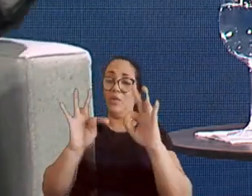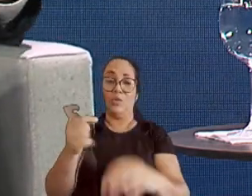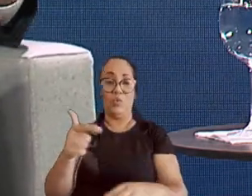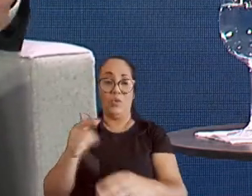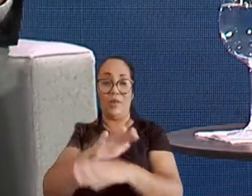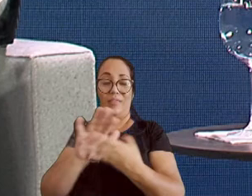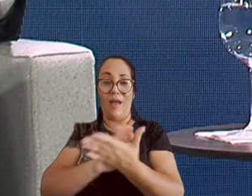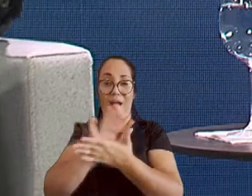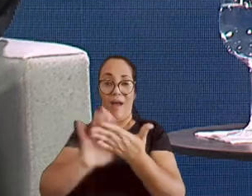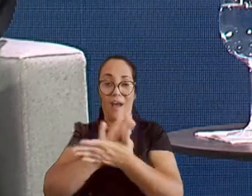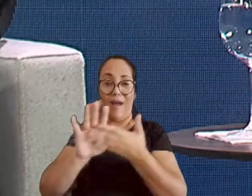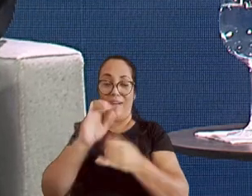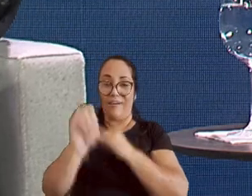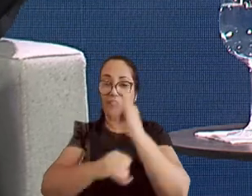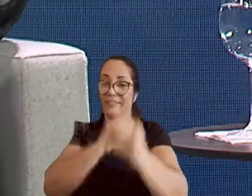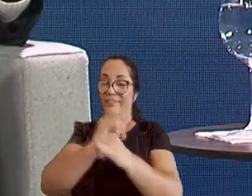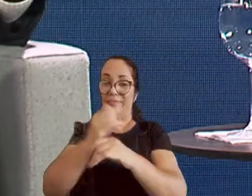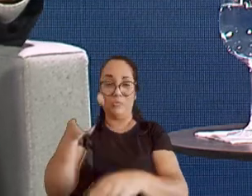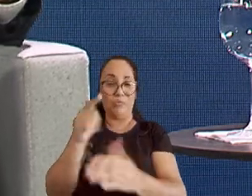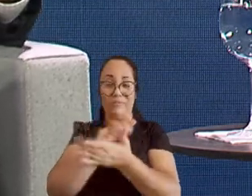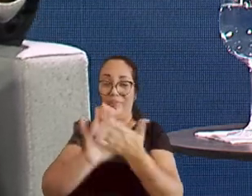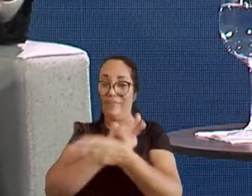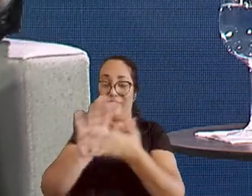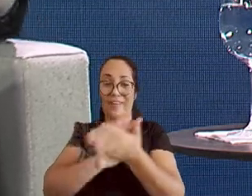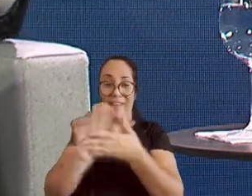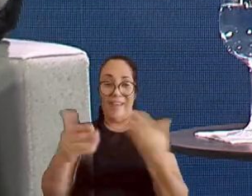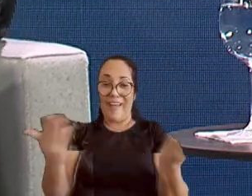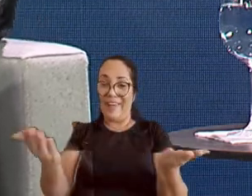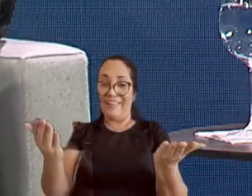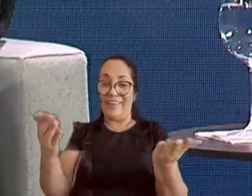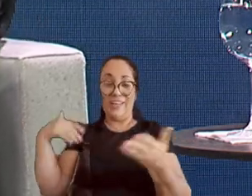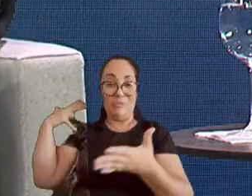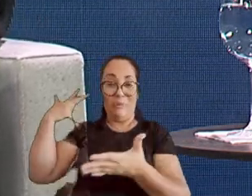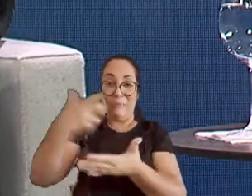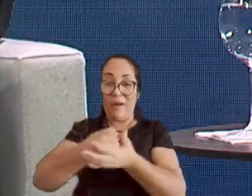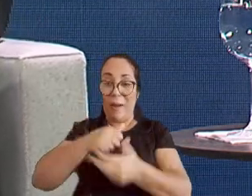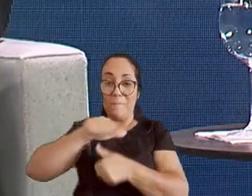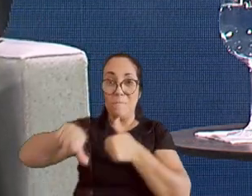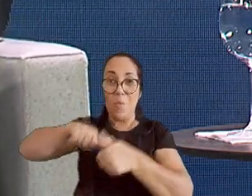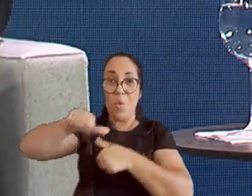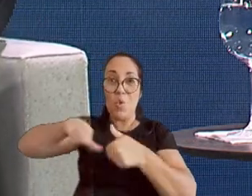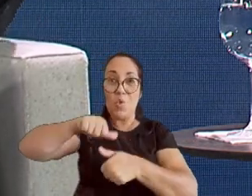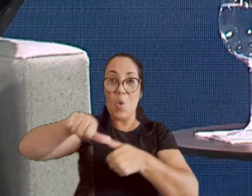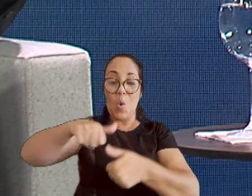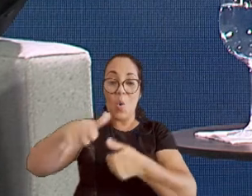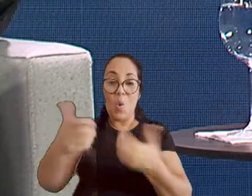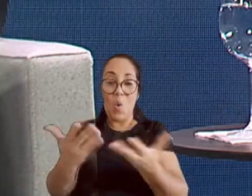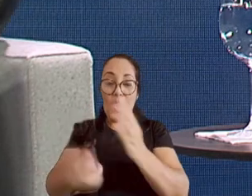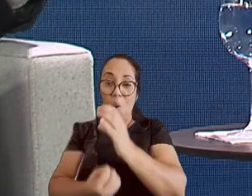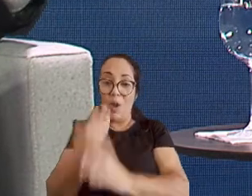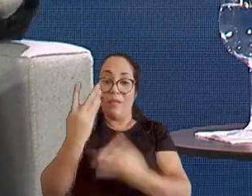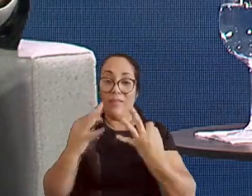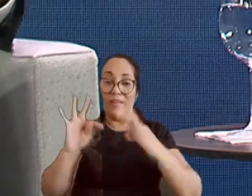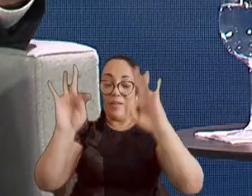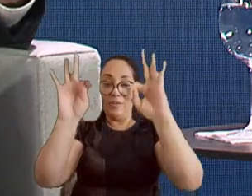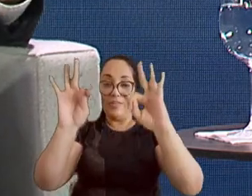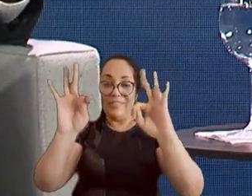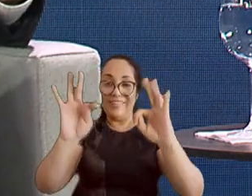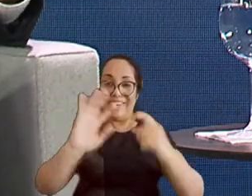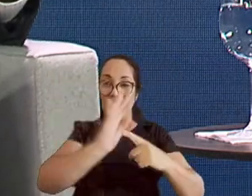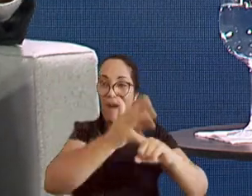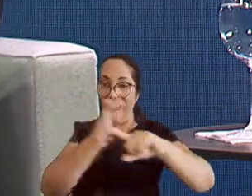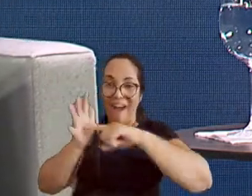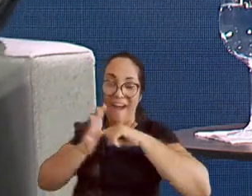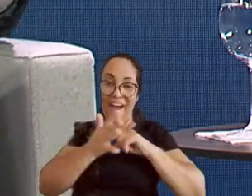embarcados em máquina e Isso mudou radicalmente né O que a gente brinca lá dentro de caps Então é assim o vô não consegue mais falar